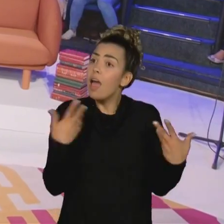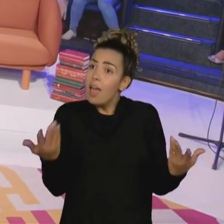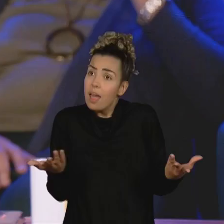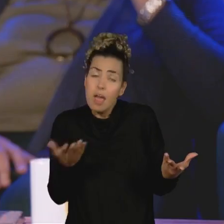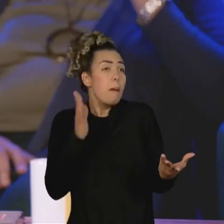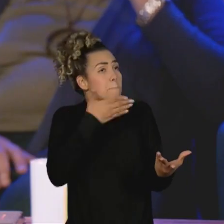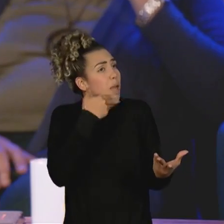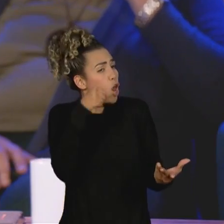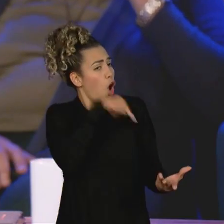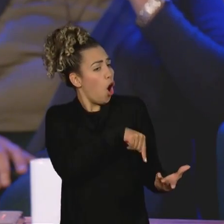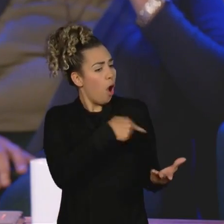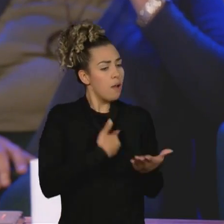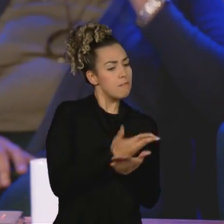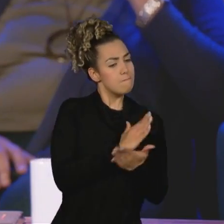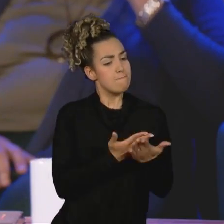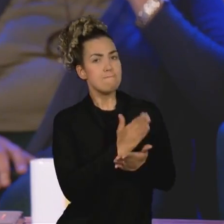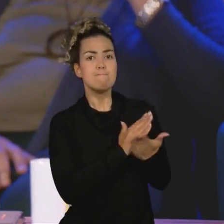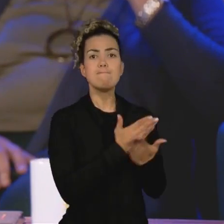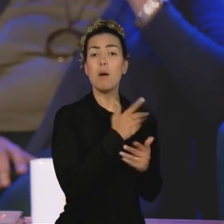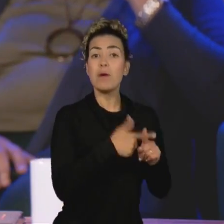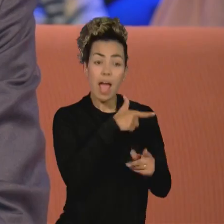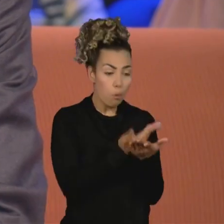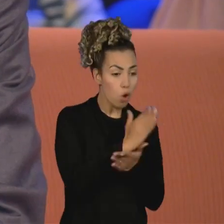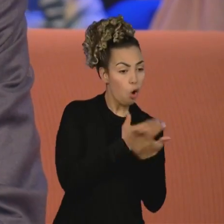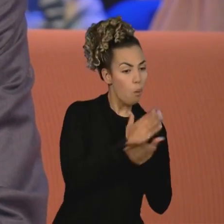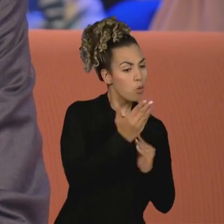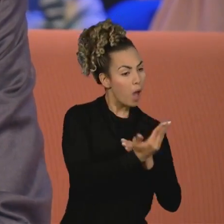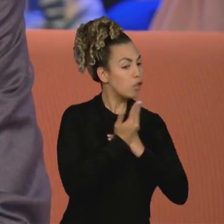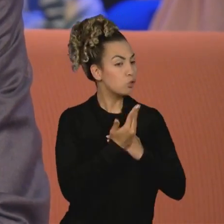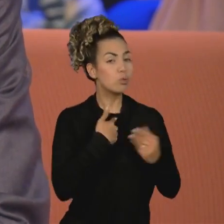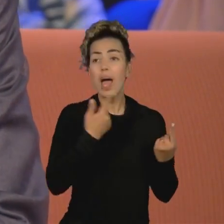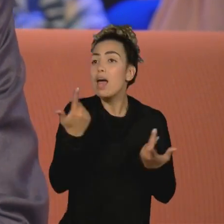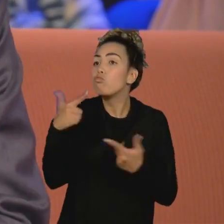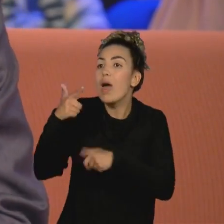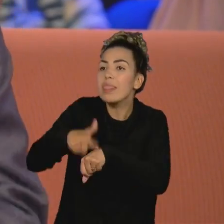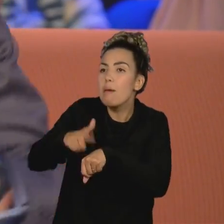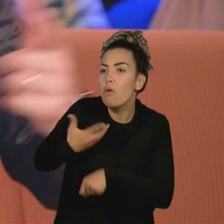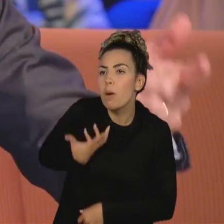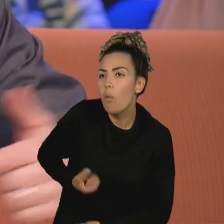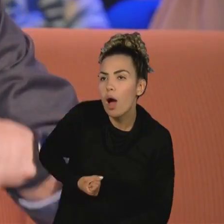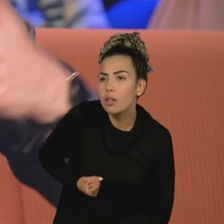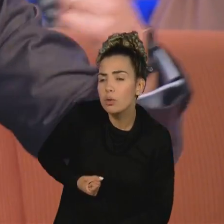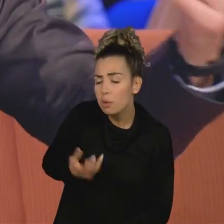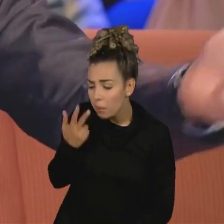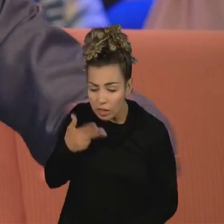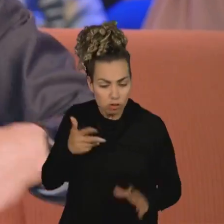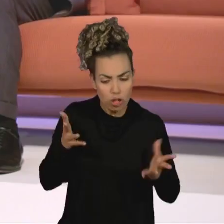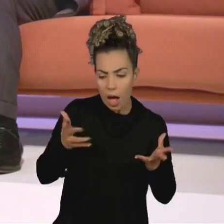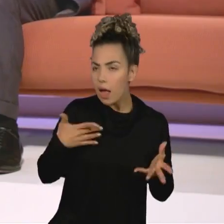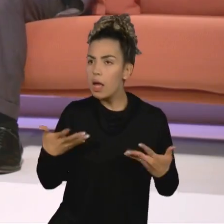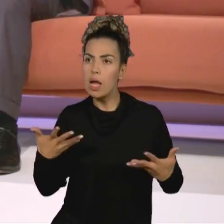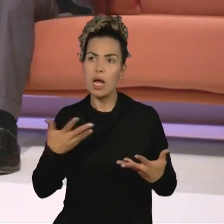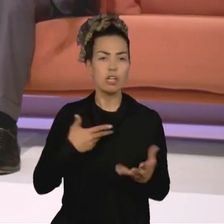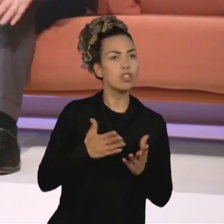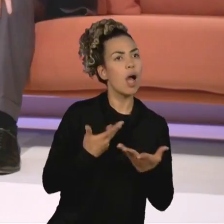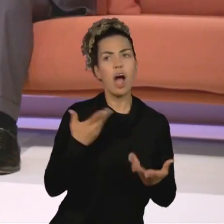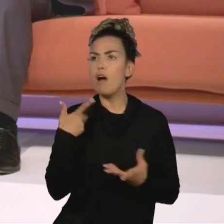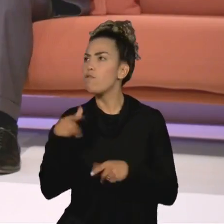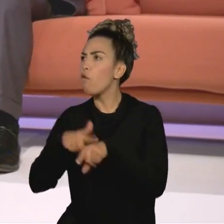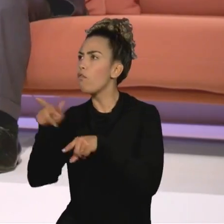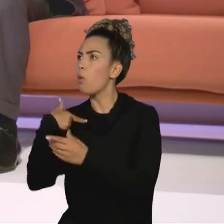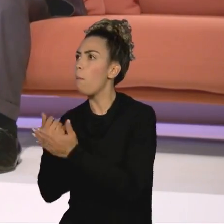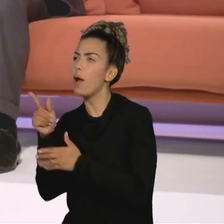Os inquietos, eles são... Eles acho que não dá tempo de ficar magoado. Você já está tão acelerado, vou fazer não sei o quê, vou comprar não sei o